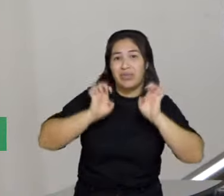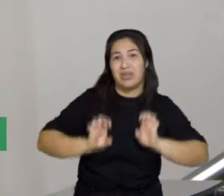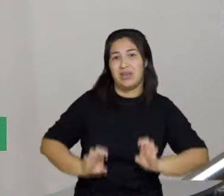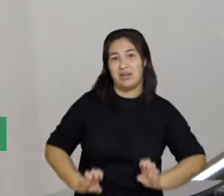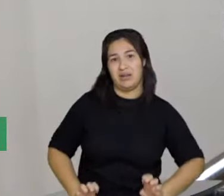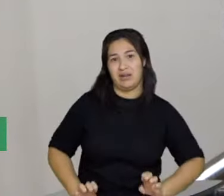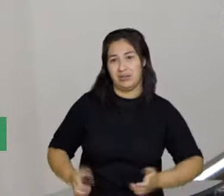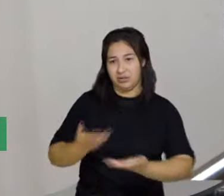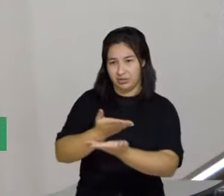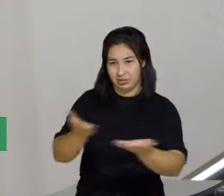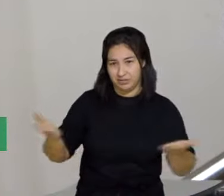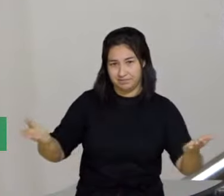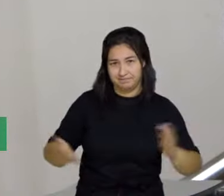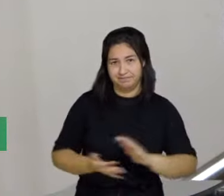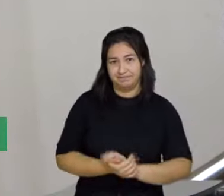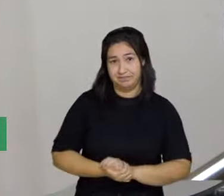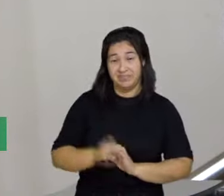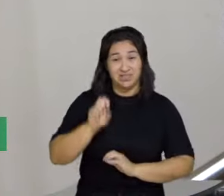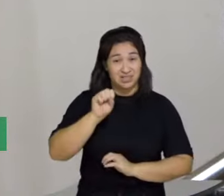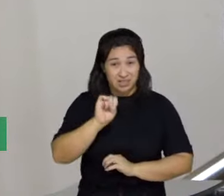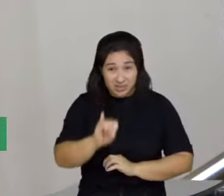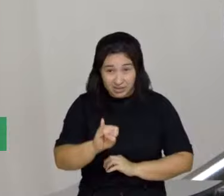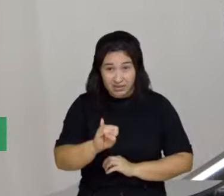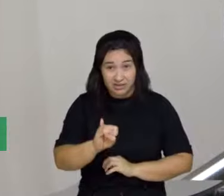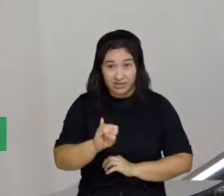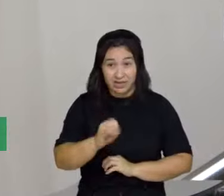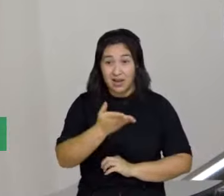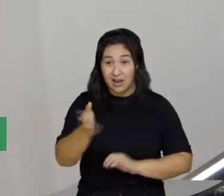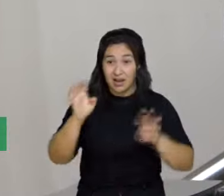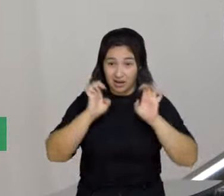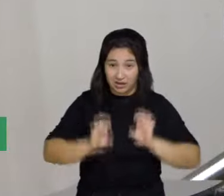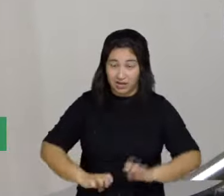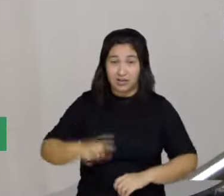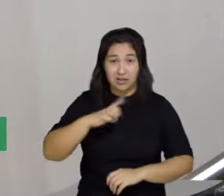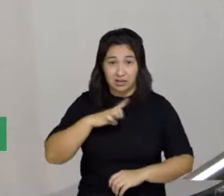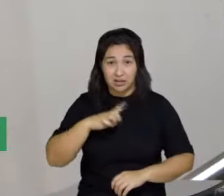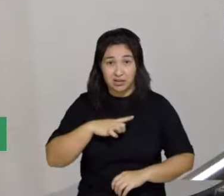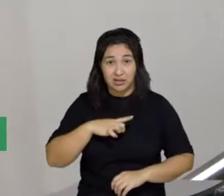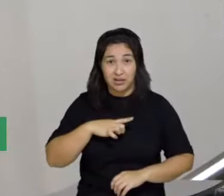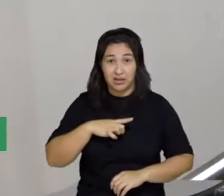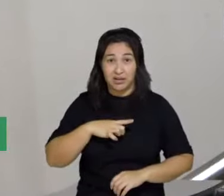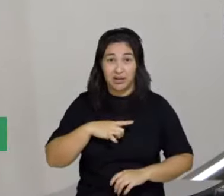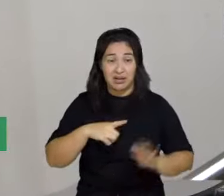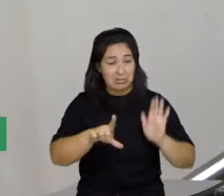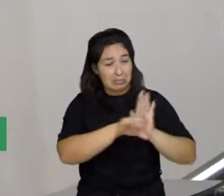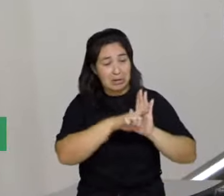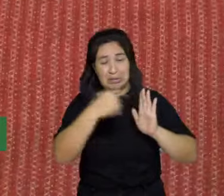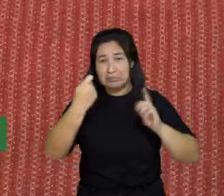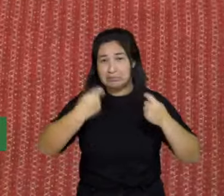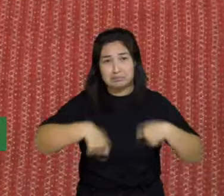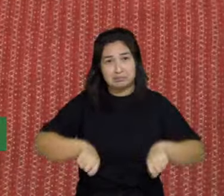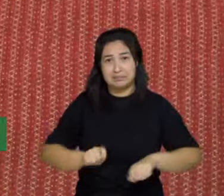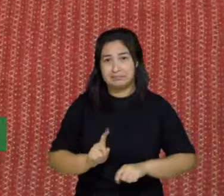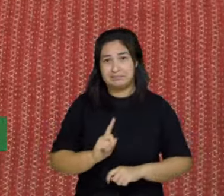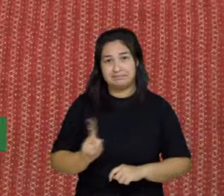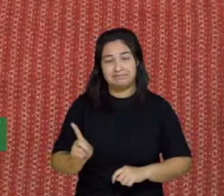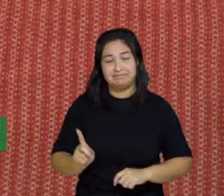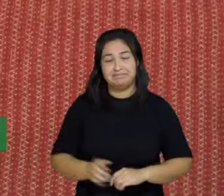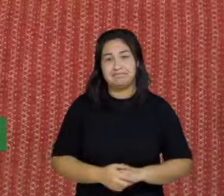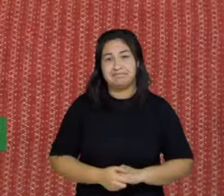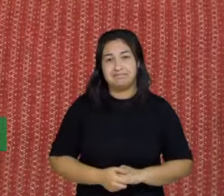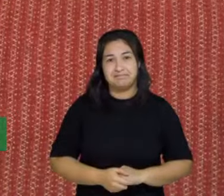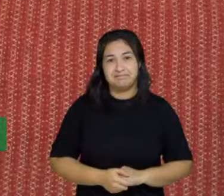cidadão. Caso contrário, voltaríamos aos TACAPs. Deputado Tiago Zilli, por favor. Senhor presidente, deputado